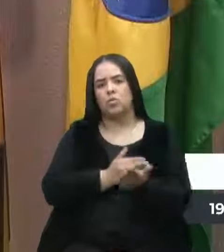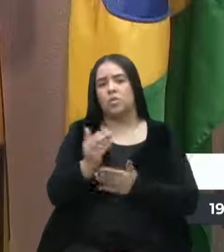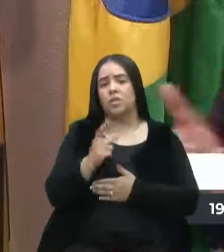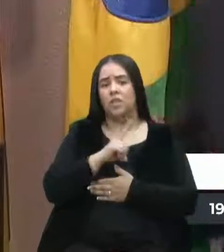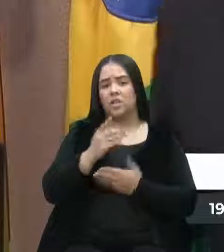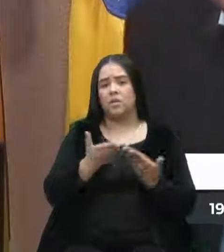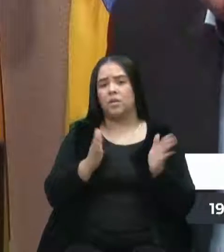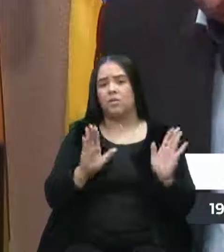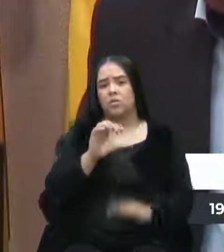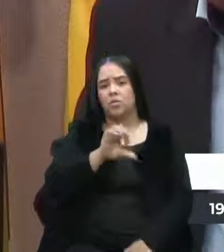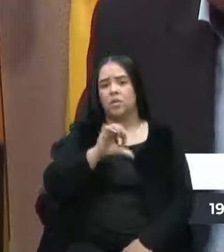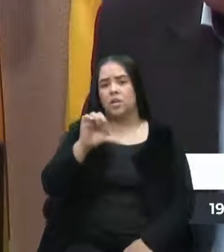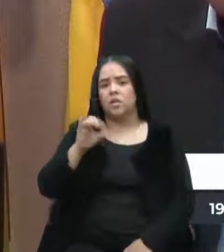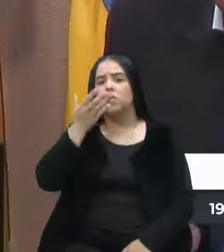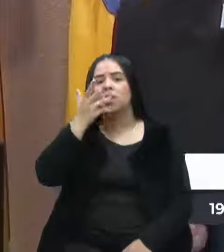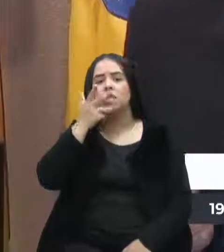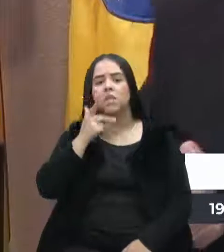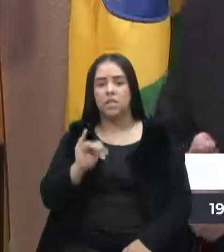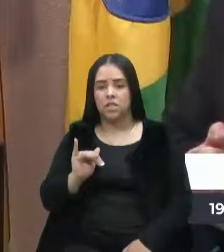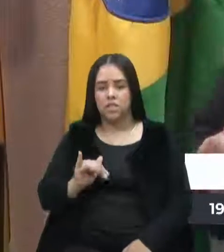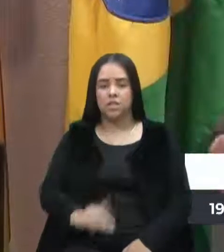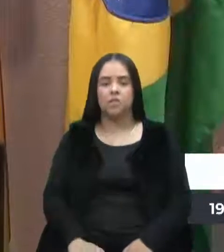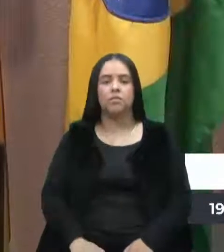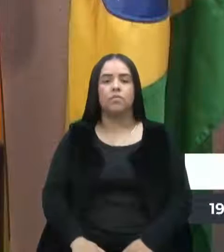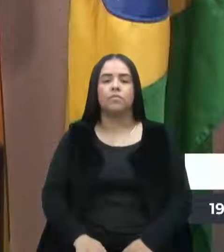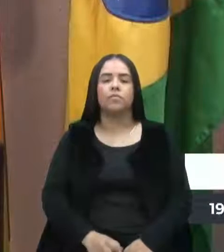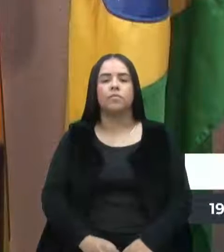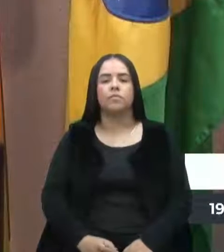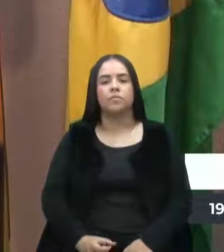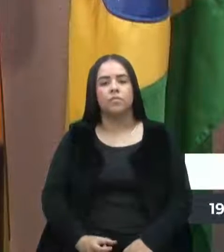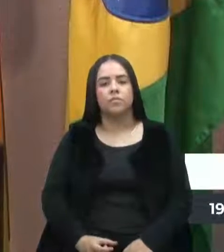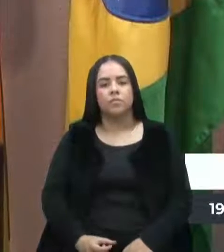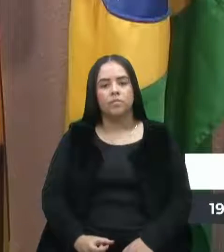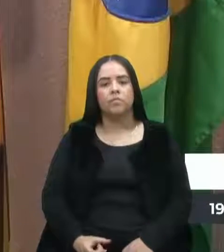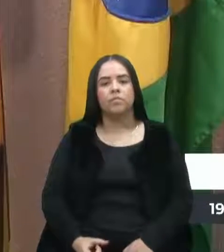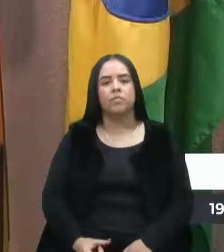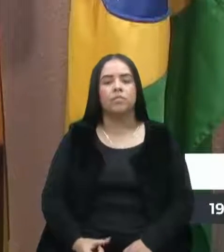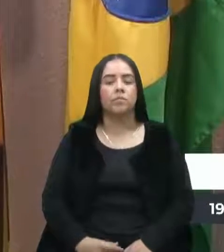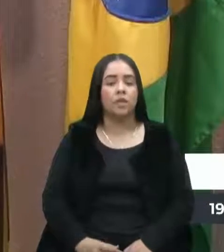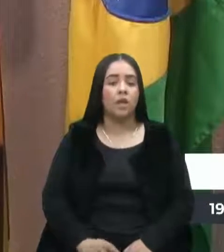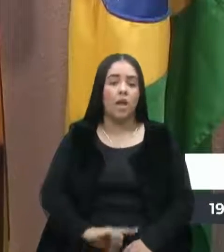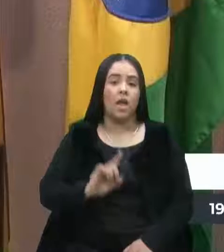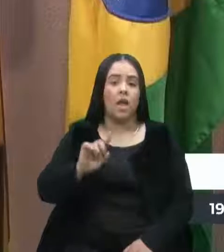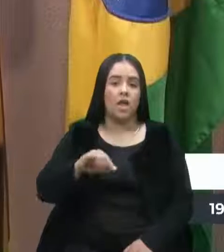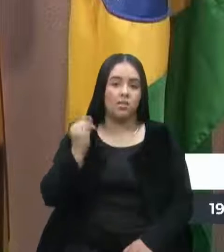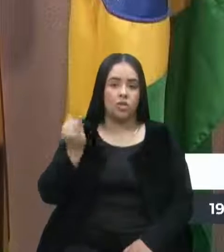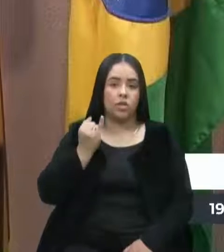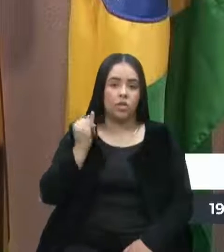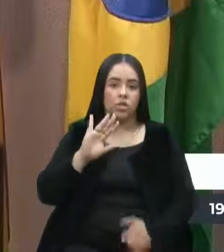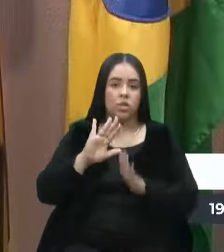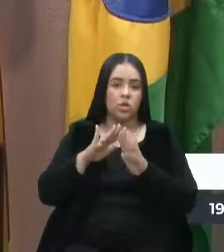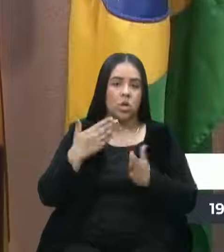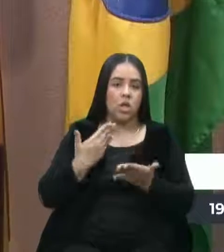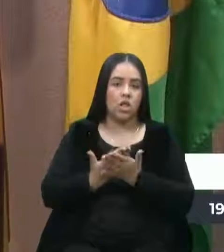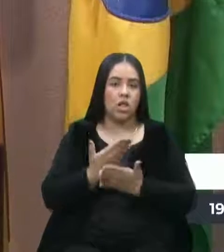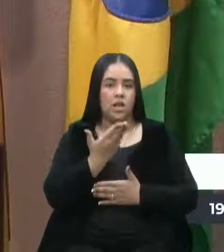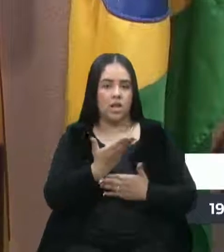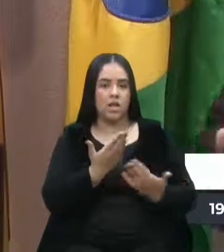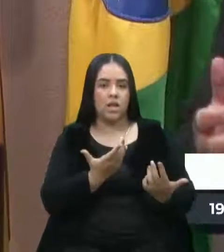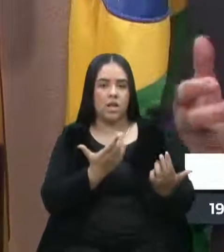inauguração aí com 99 crianças essa escola infantil é muito importante para aquela região Mas